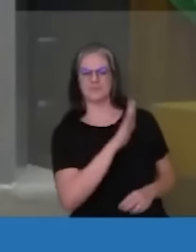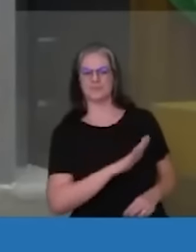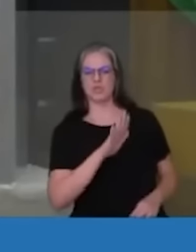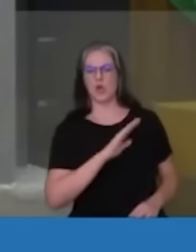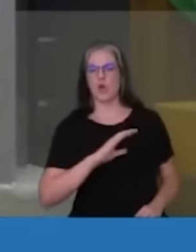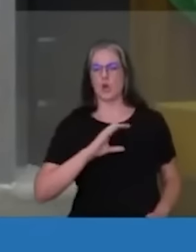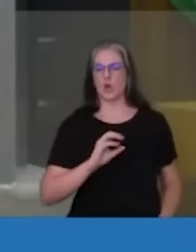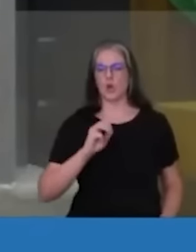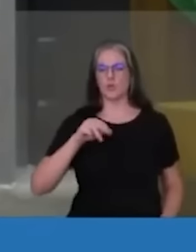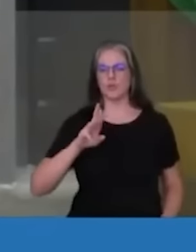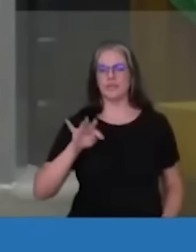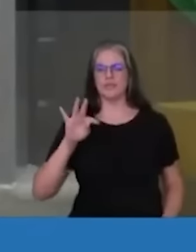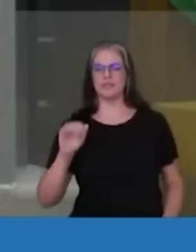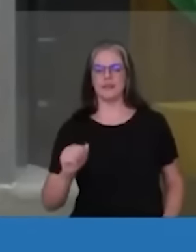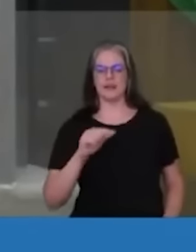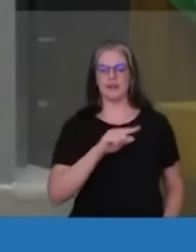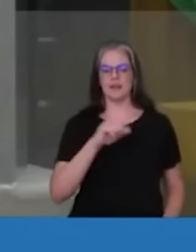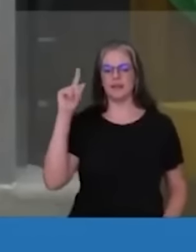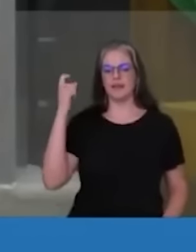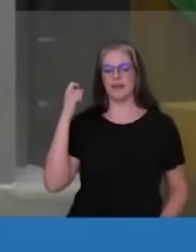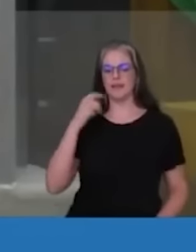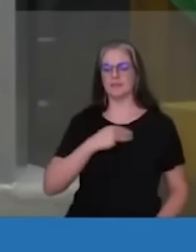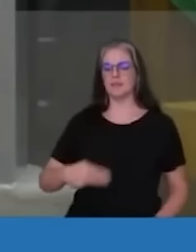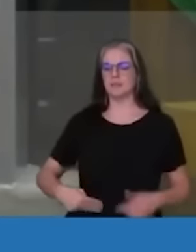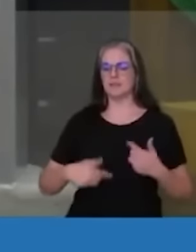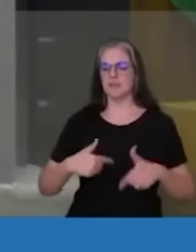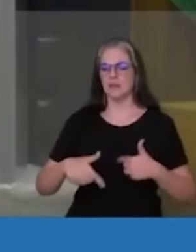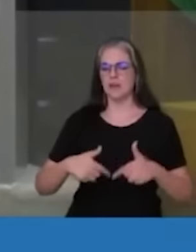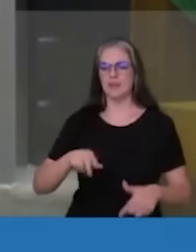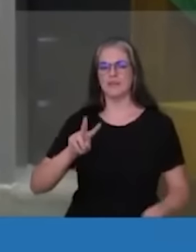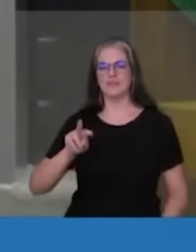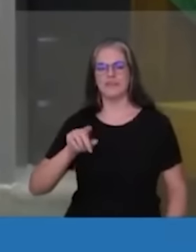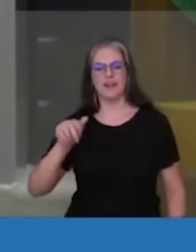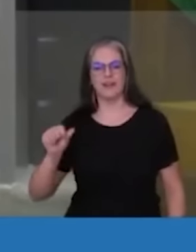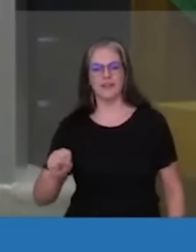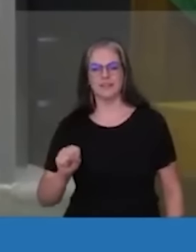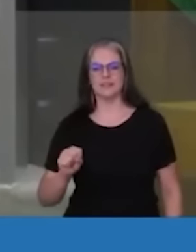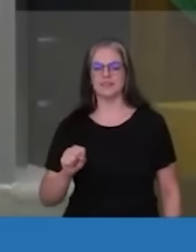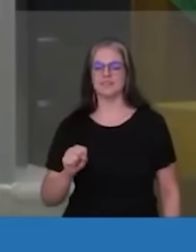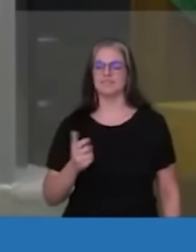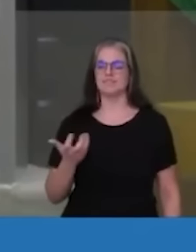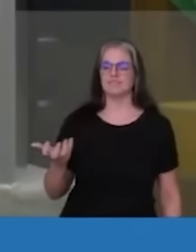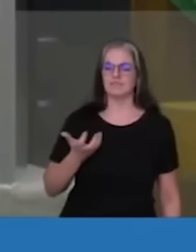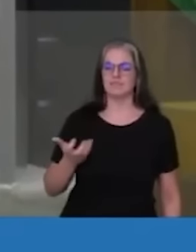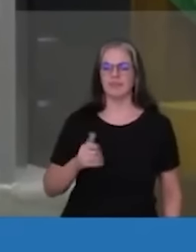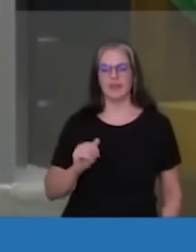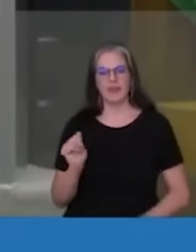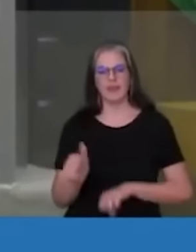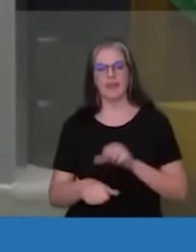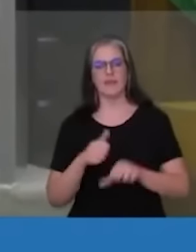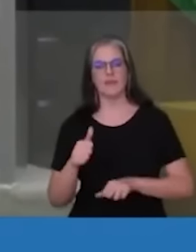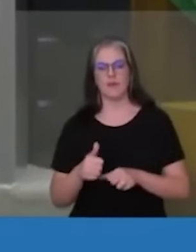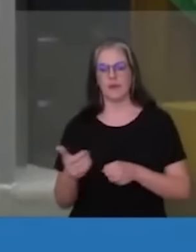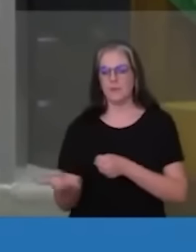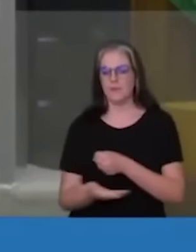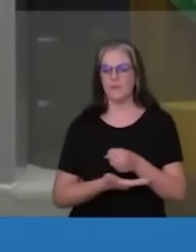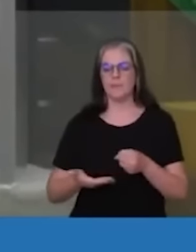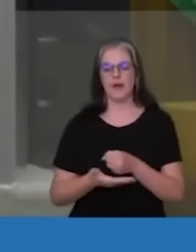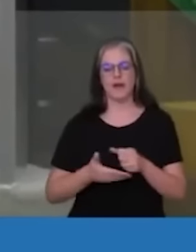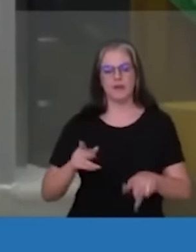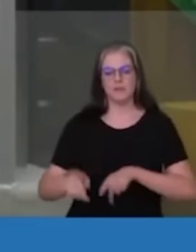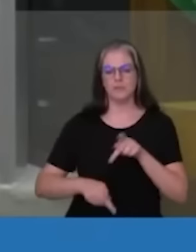ministro do trabalho de Getúlio Vargas porque pretendia cumprir as reformas de base no Brasil acabar com